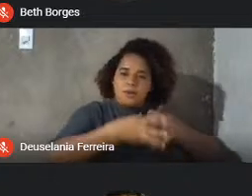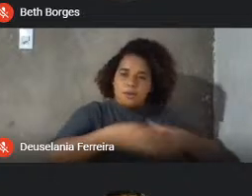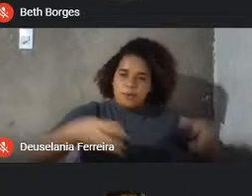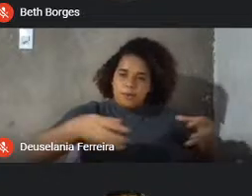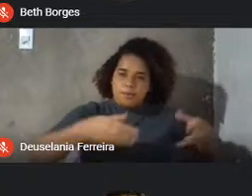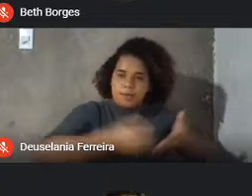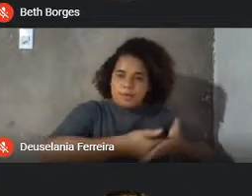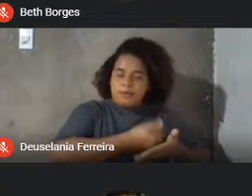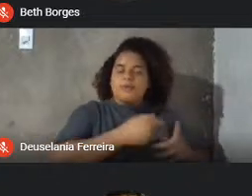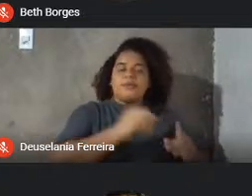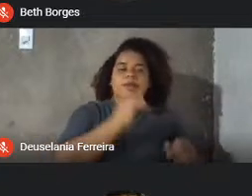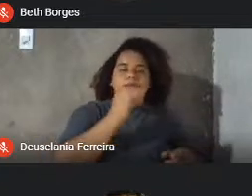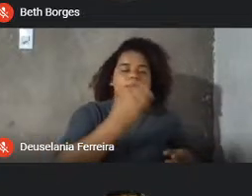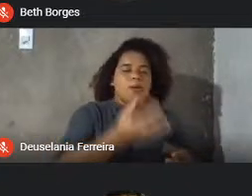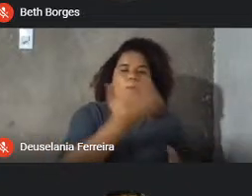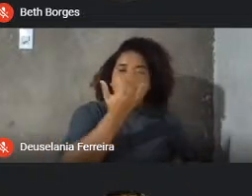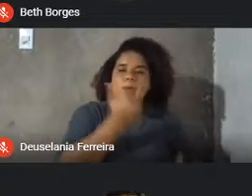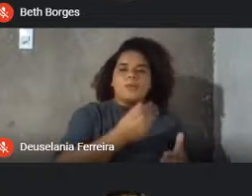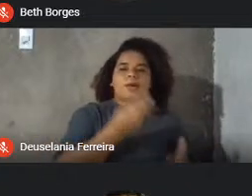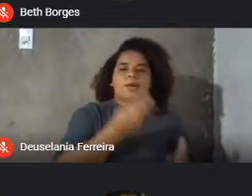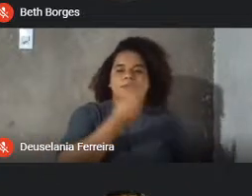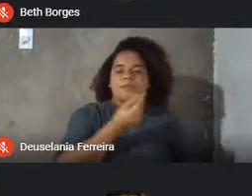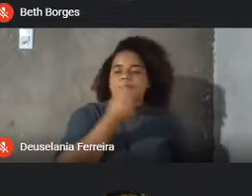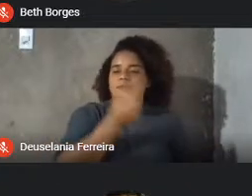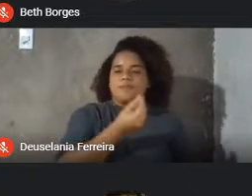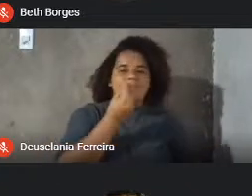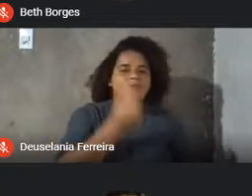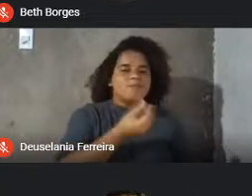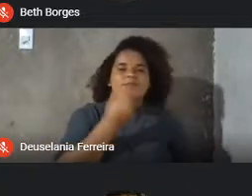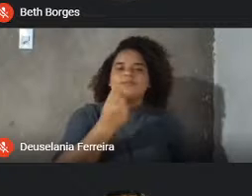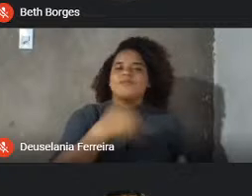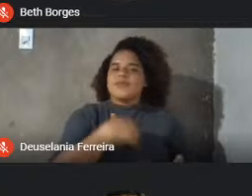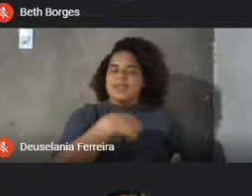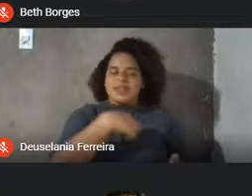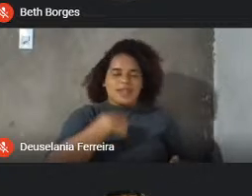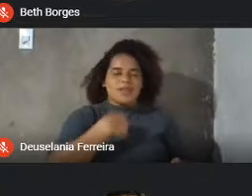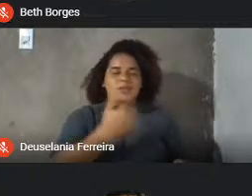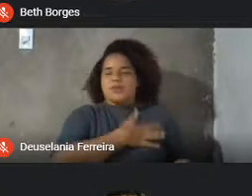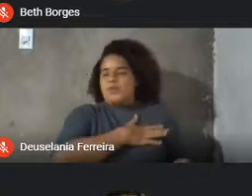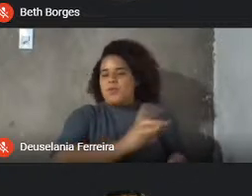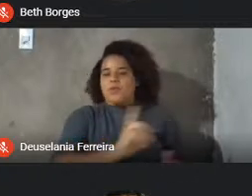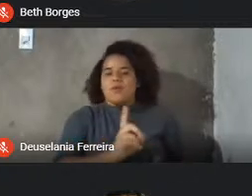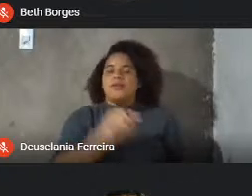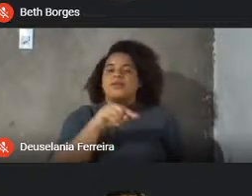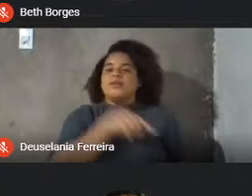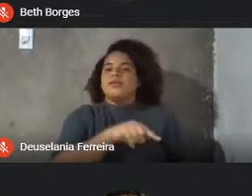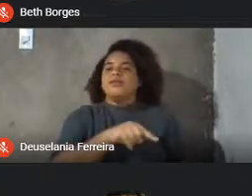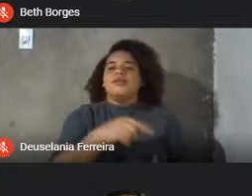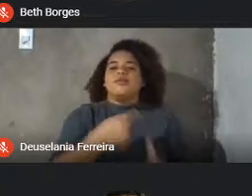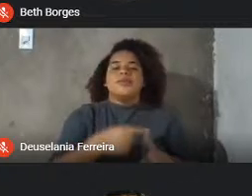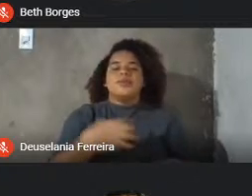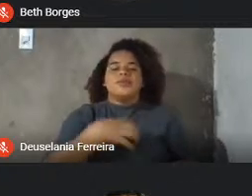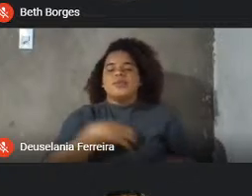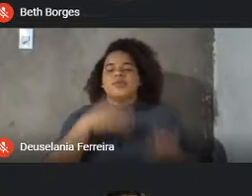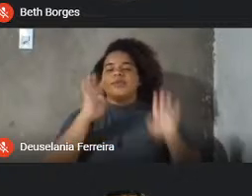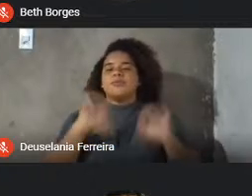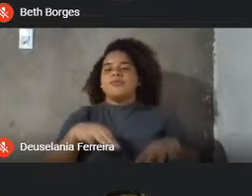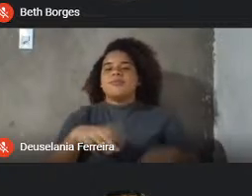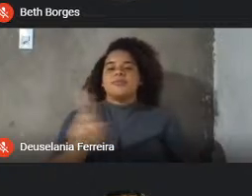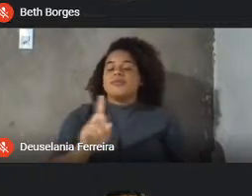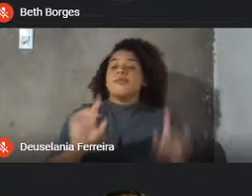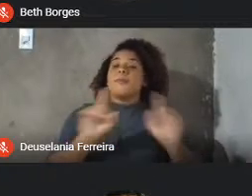sabor pelo mamão. Eu não gosto do mamão, eu não me sinto bem com o mamão.